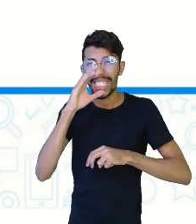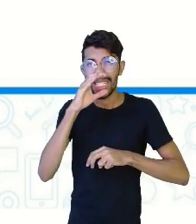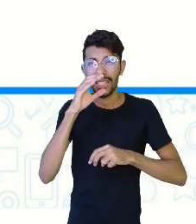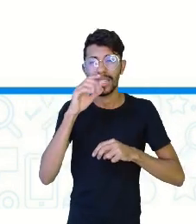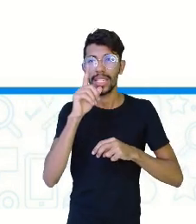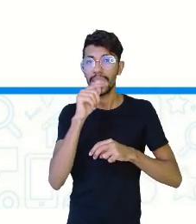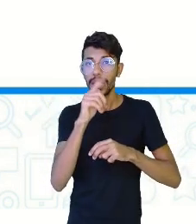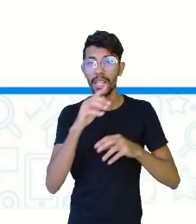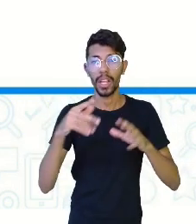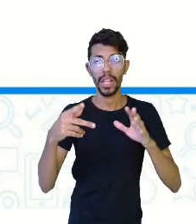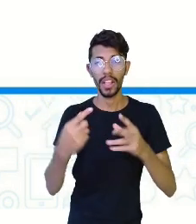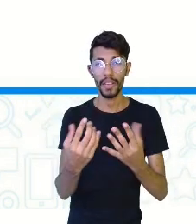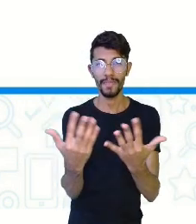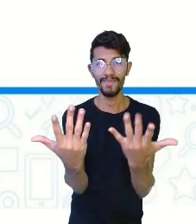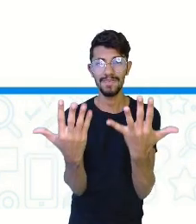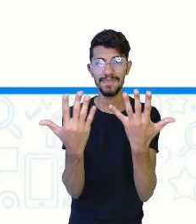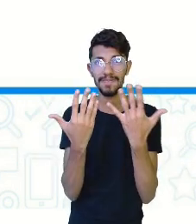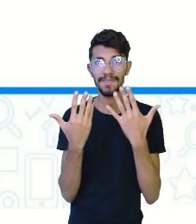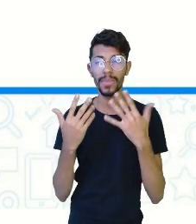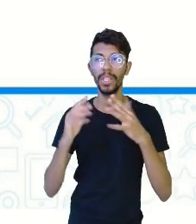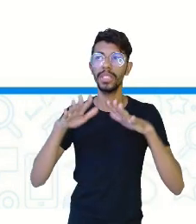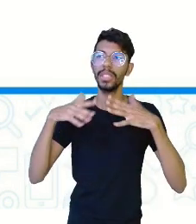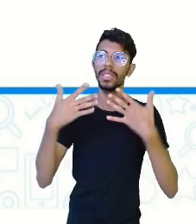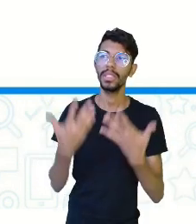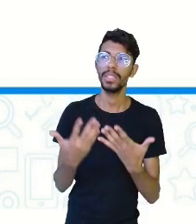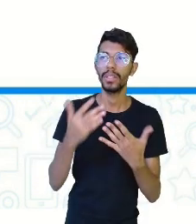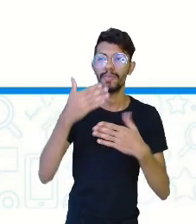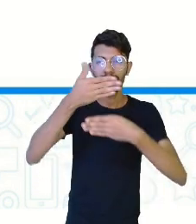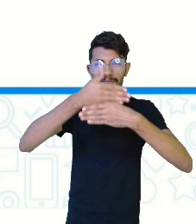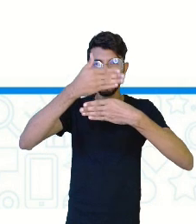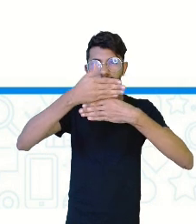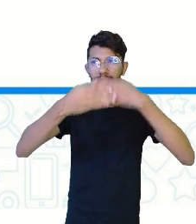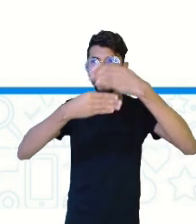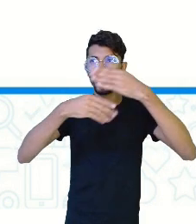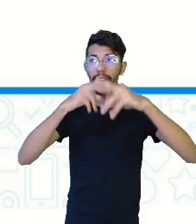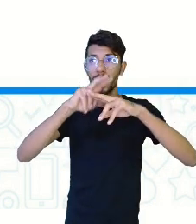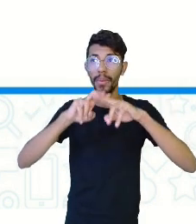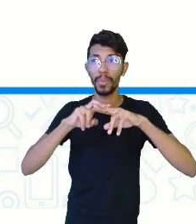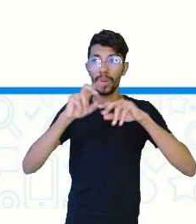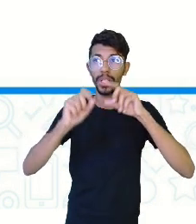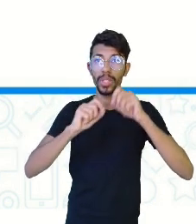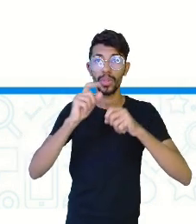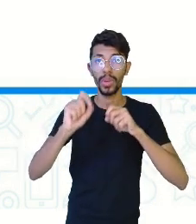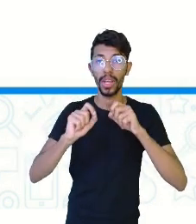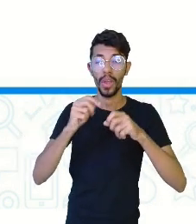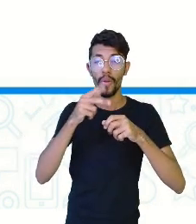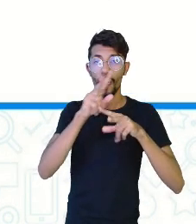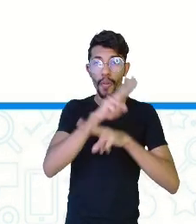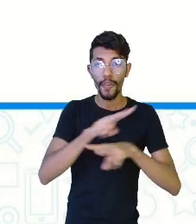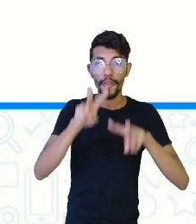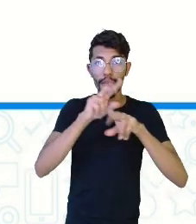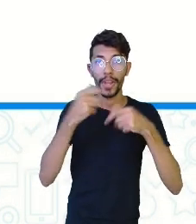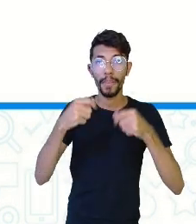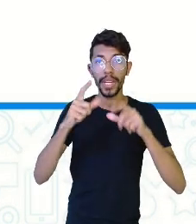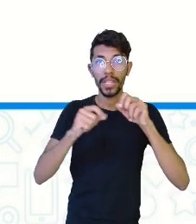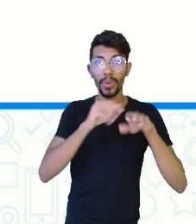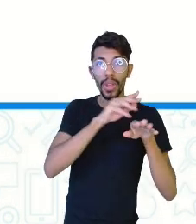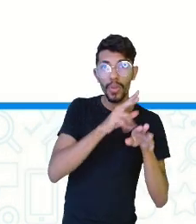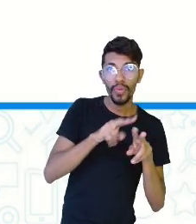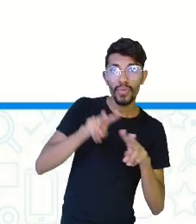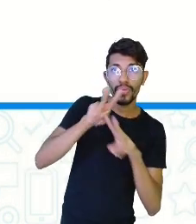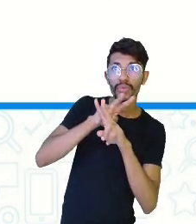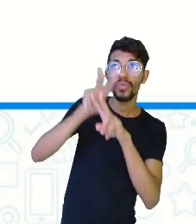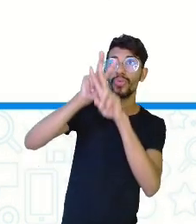Devido à altitude, os ventos úmidos do oceano precisam elevar-se, esfriando e perdendo